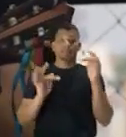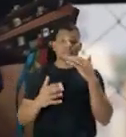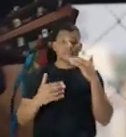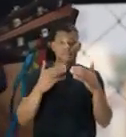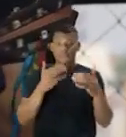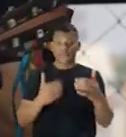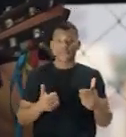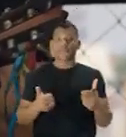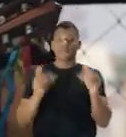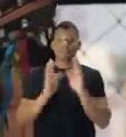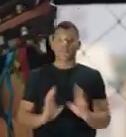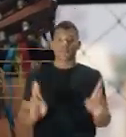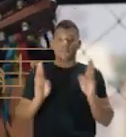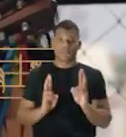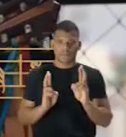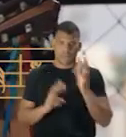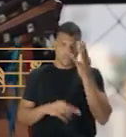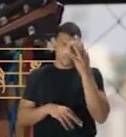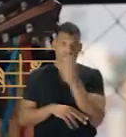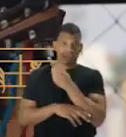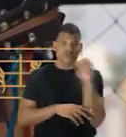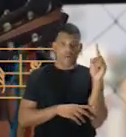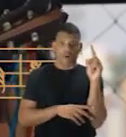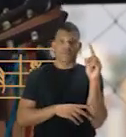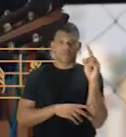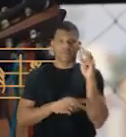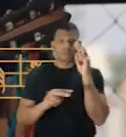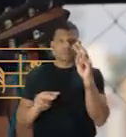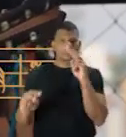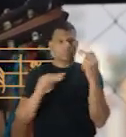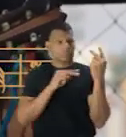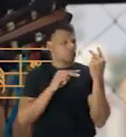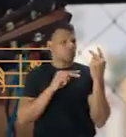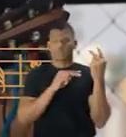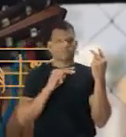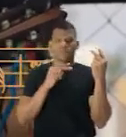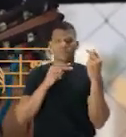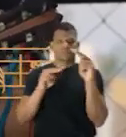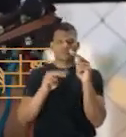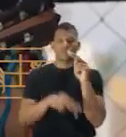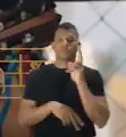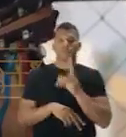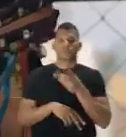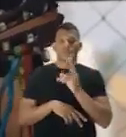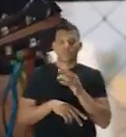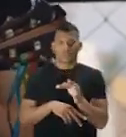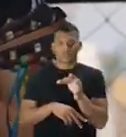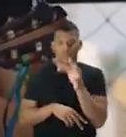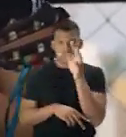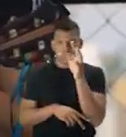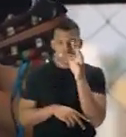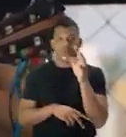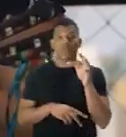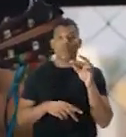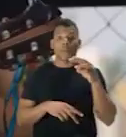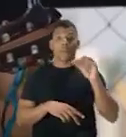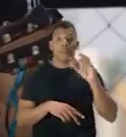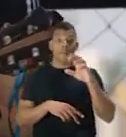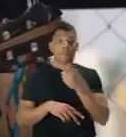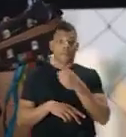Basta não perder a esperança, manter acesa a fé e não olhar